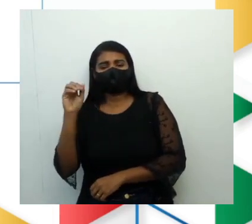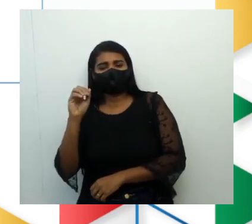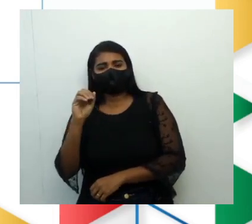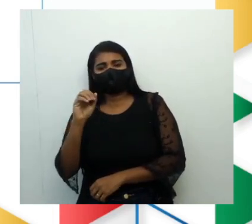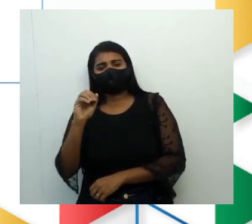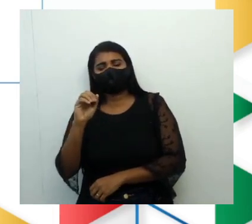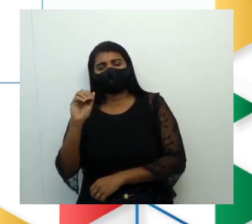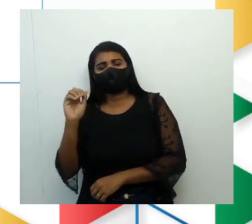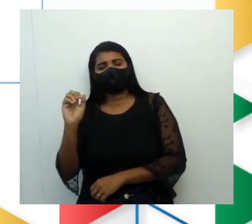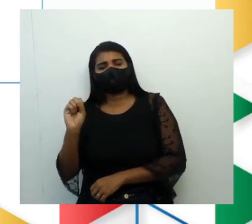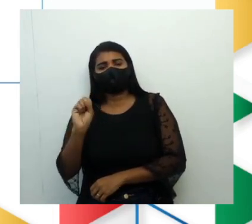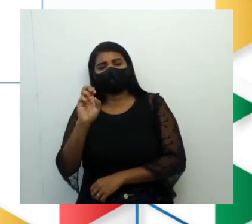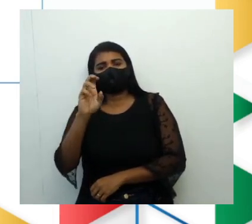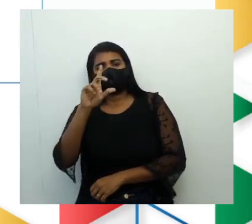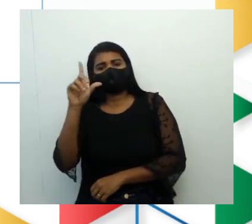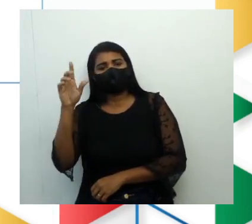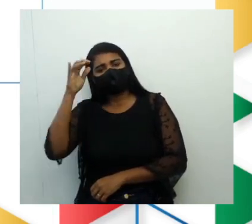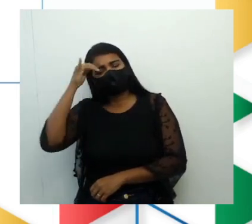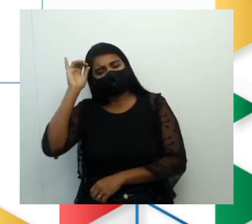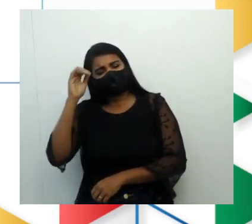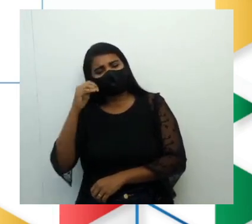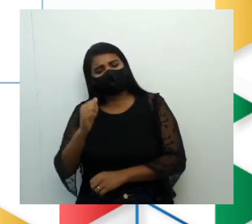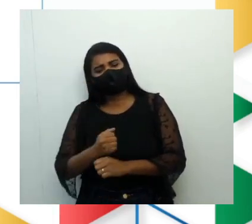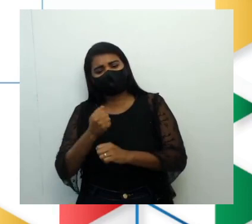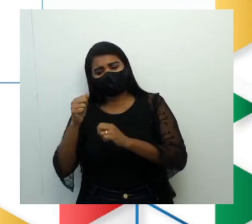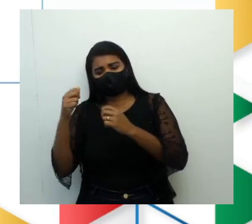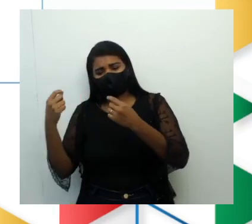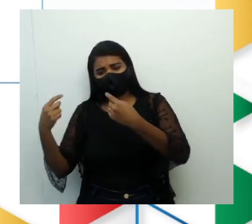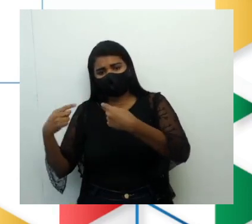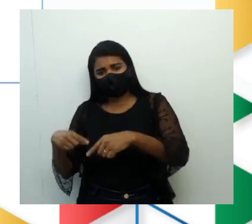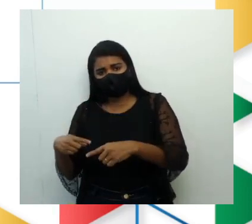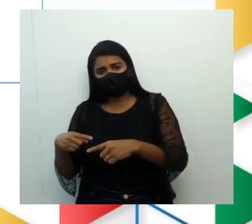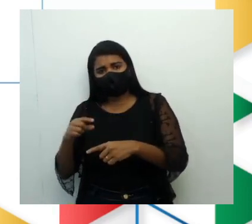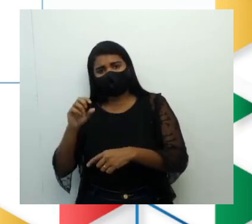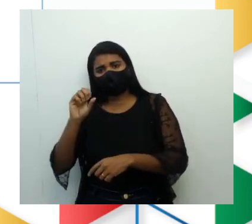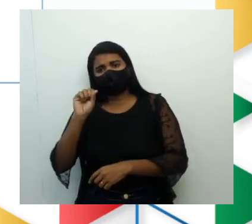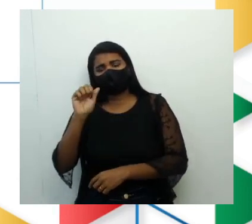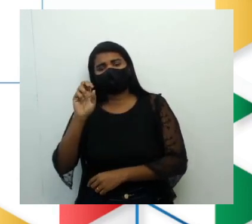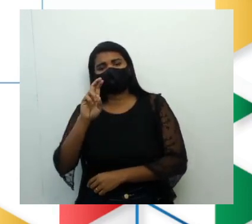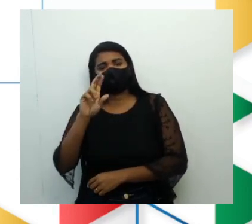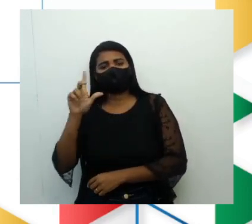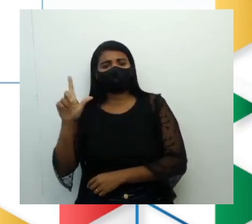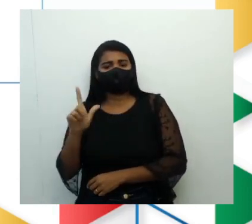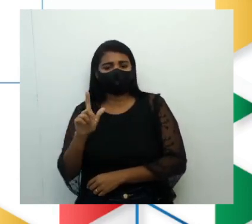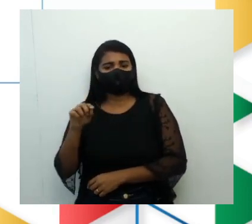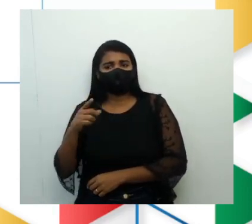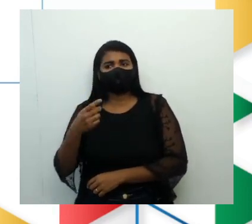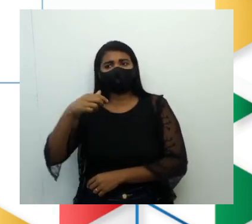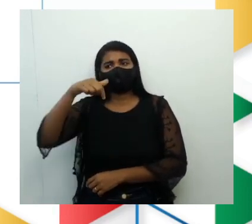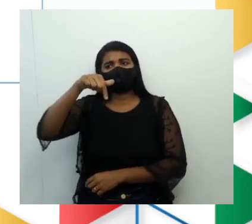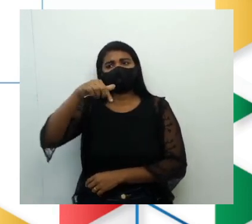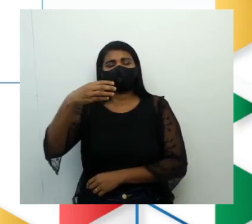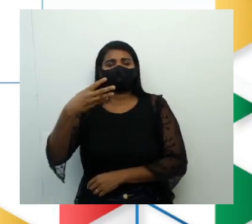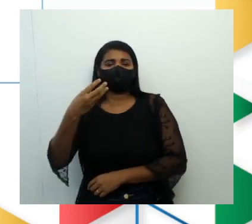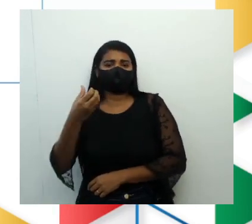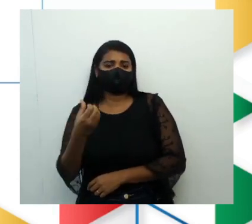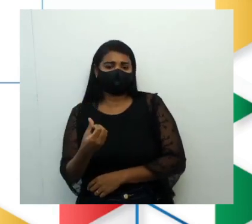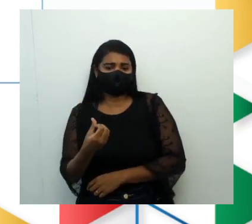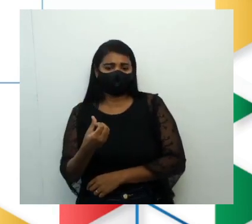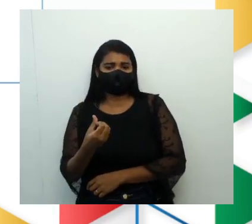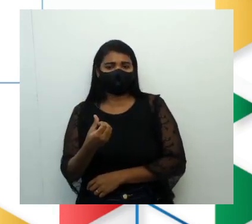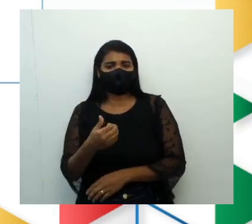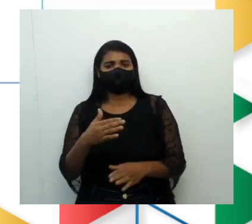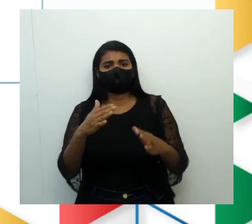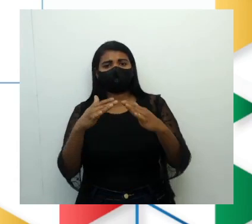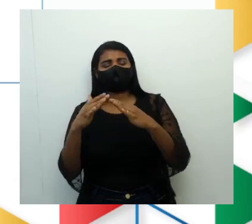lucros criando os gados. Para a região mais disputada, que era o sul, já enviaram em 1746 casais de